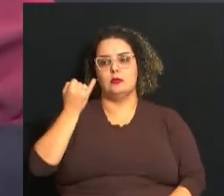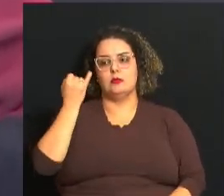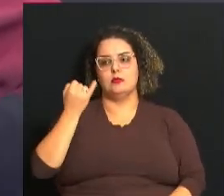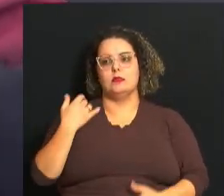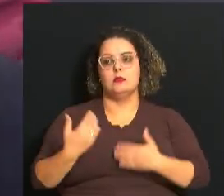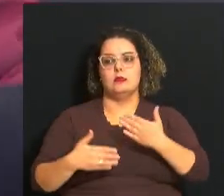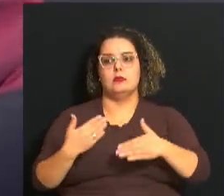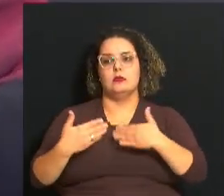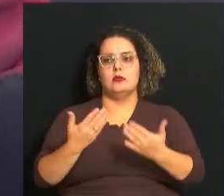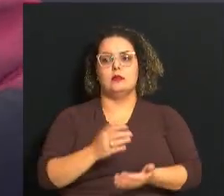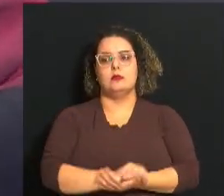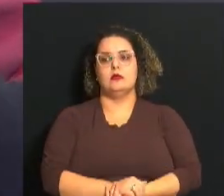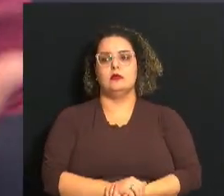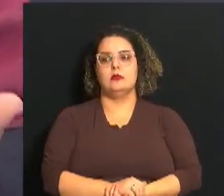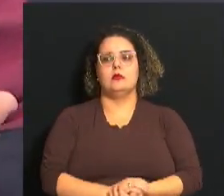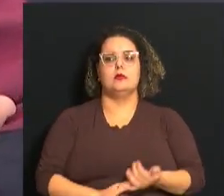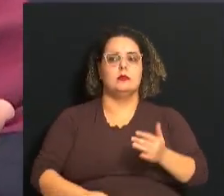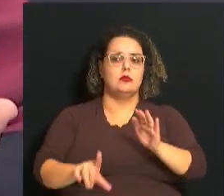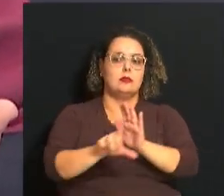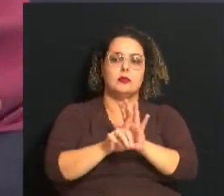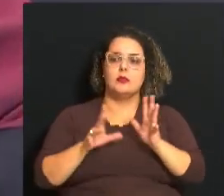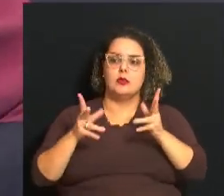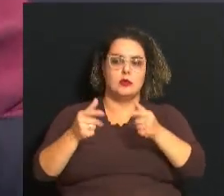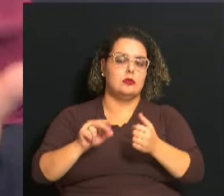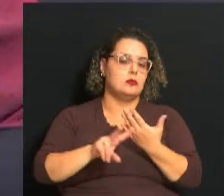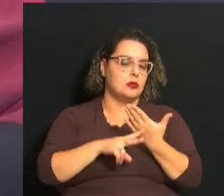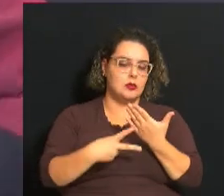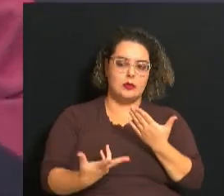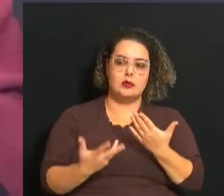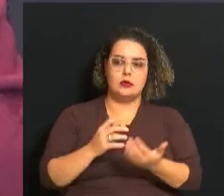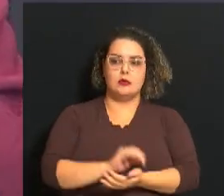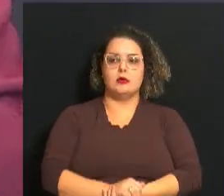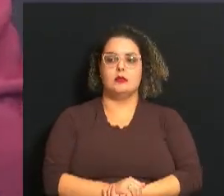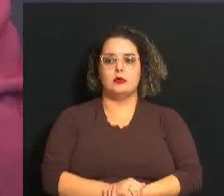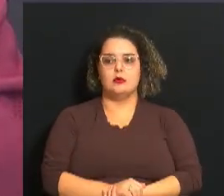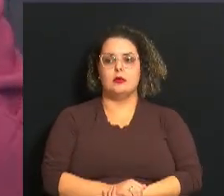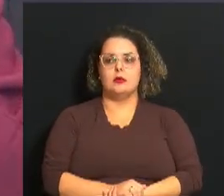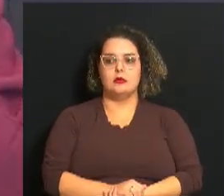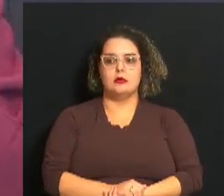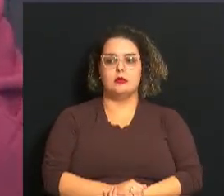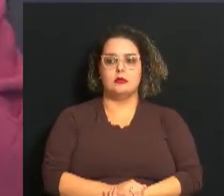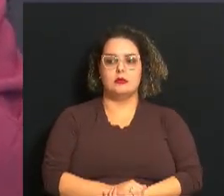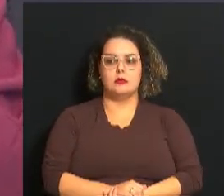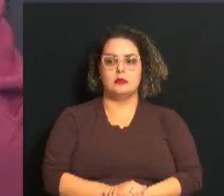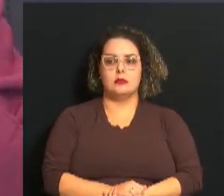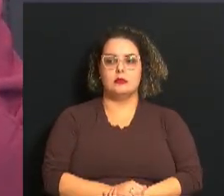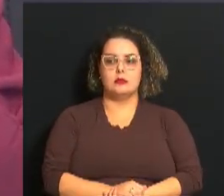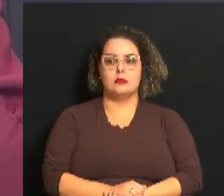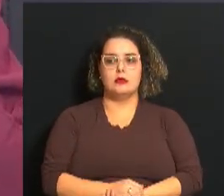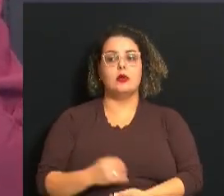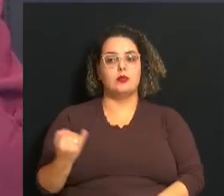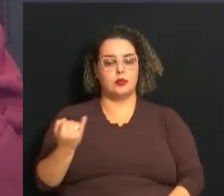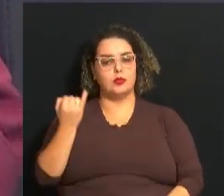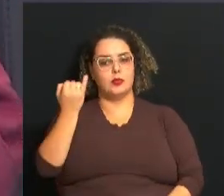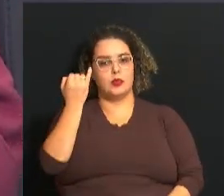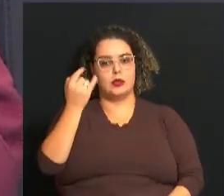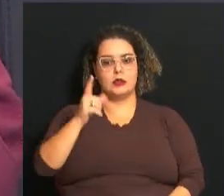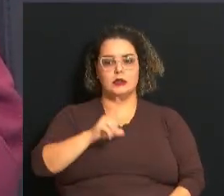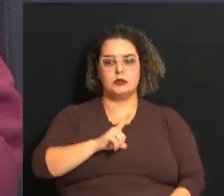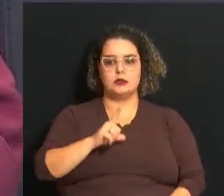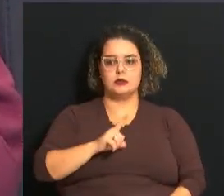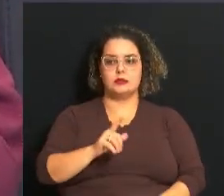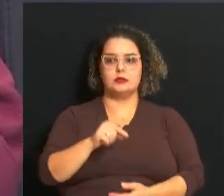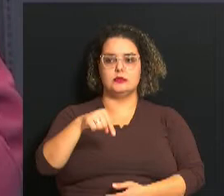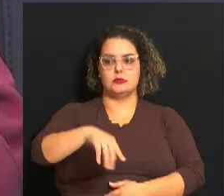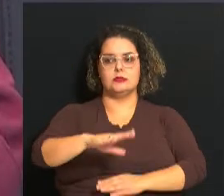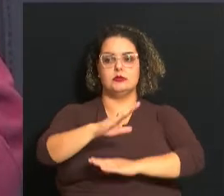né e as leis do de consequência disso eu acho que aqui em toda a condição né é muito importante a gente ter aqui